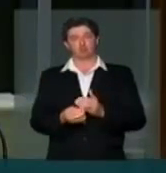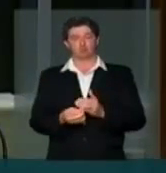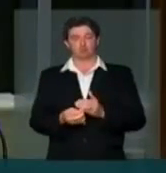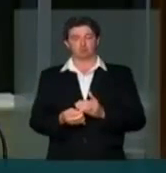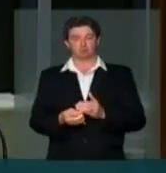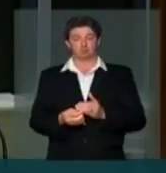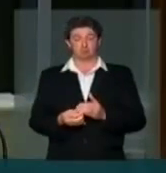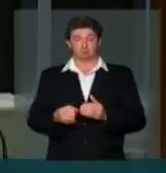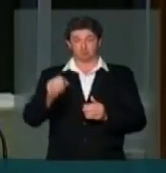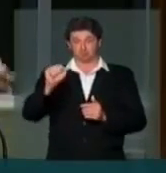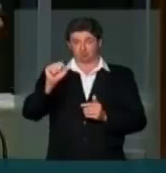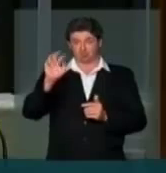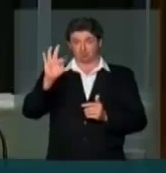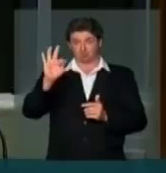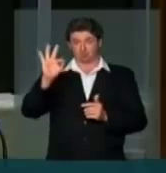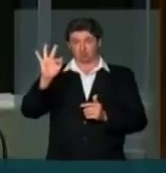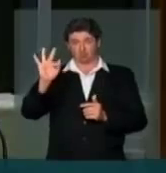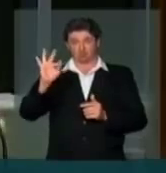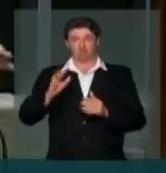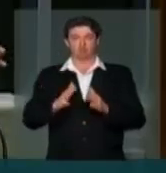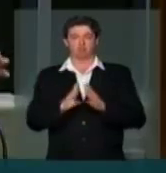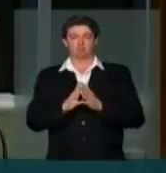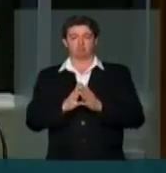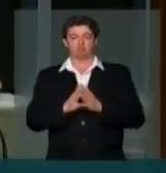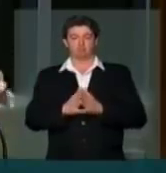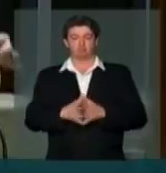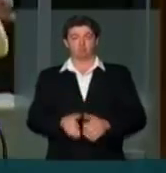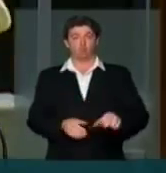O Supremo Tribunal Federal, por